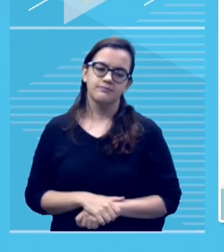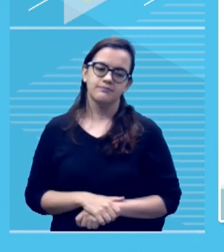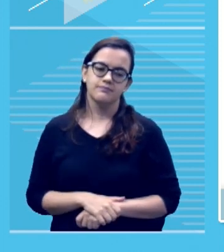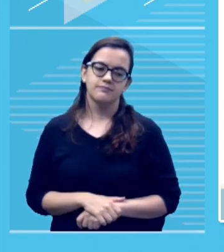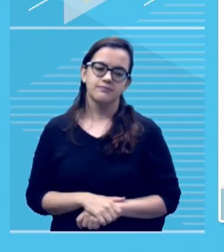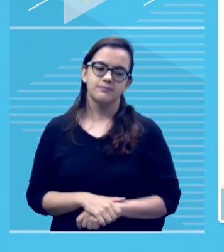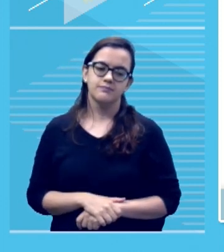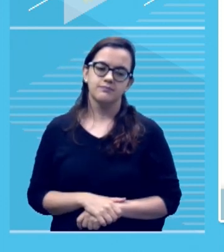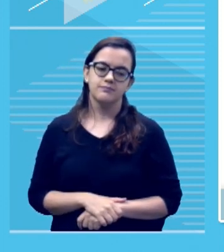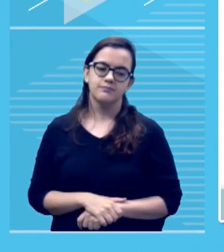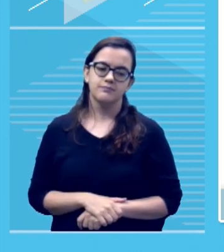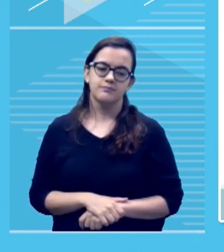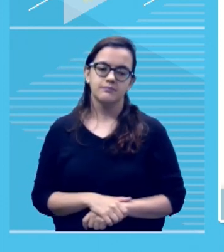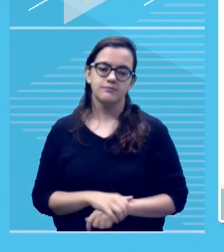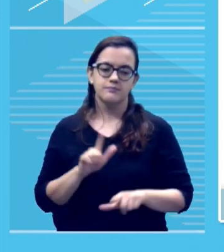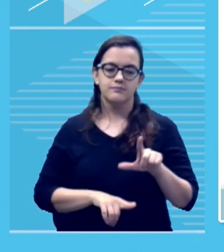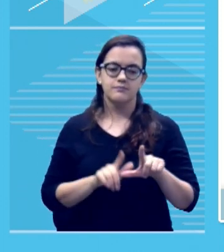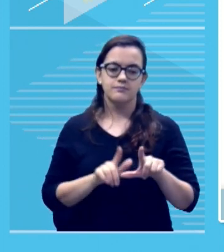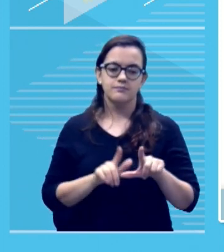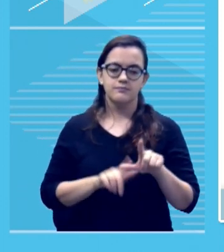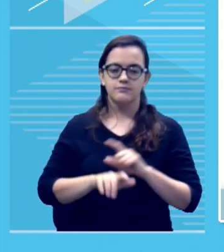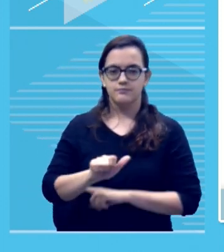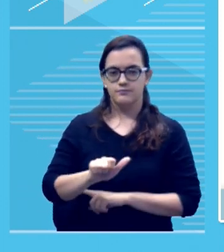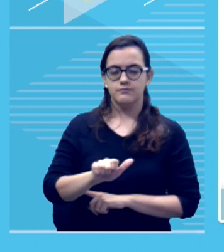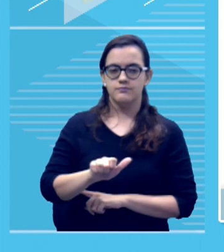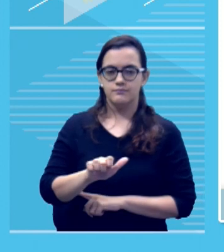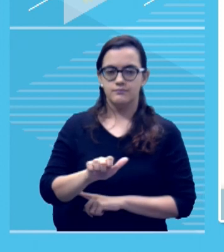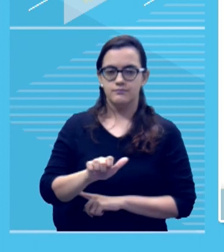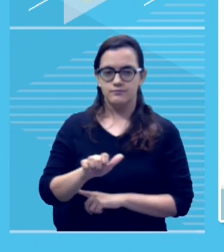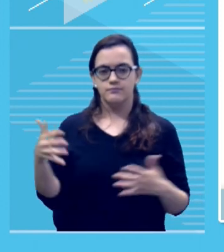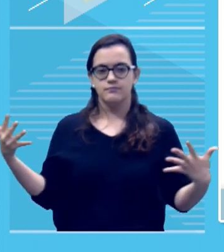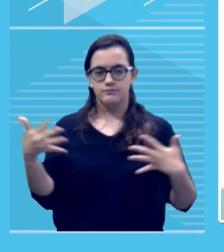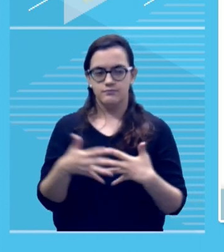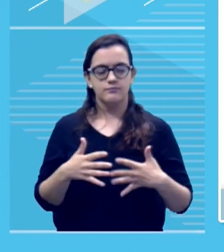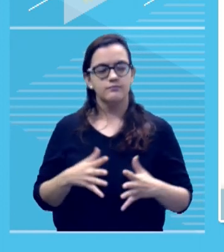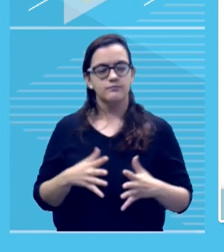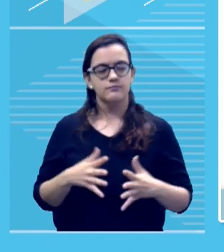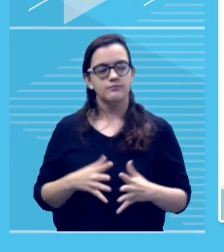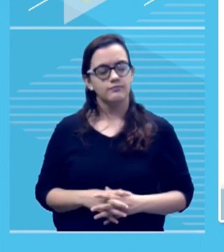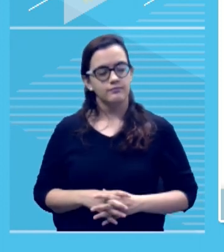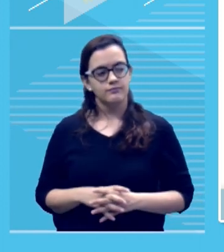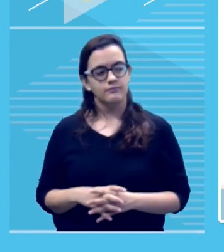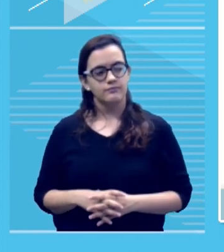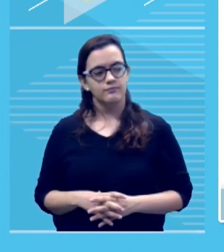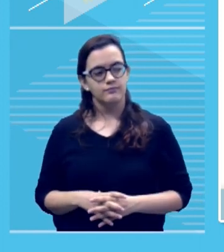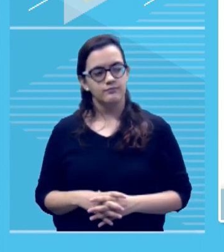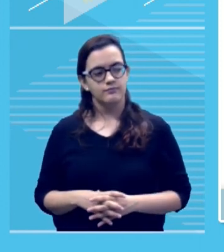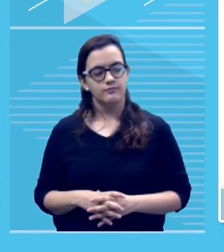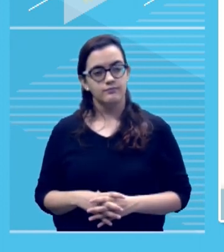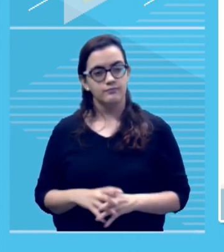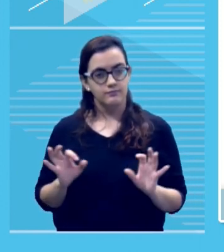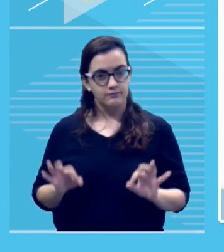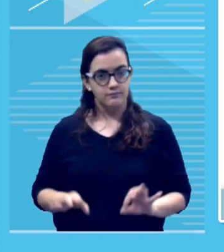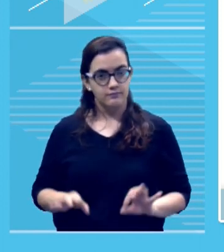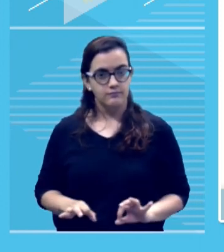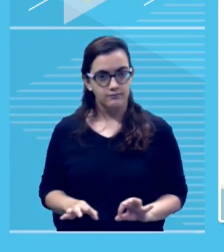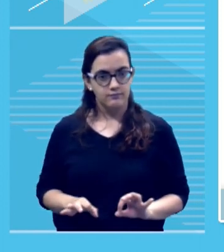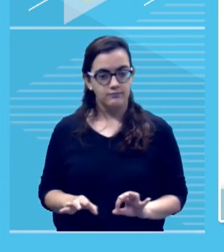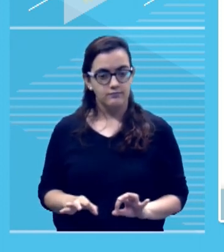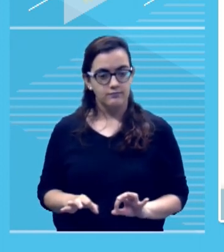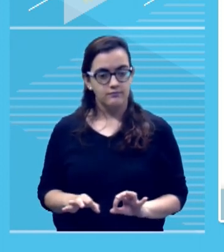resposta aqui só pode ser a letra E. Isomeria ótica. Somaria ótimo. Perfeito?